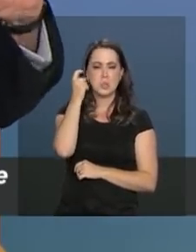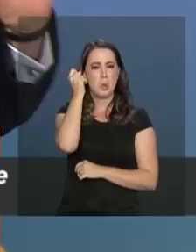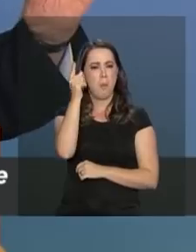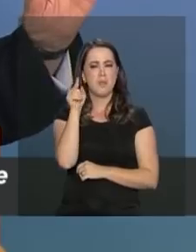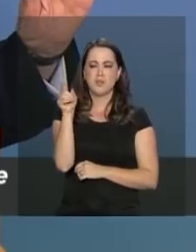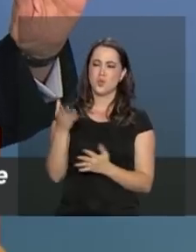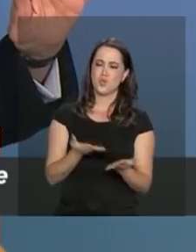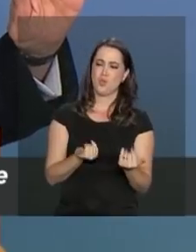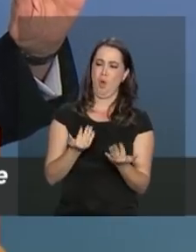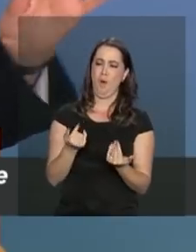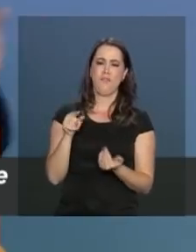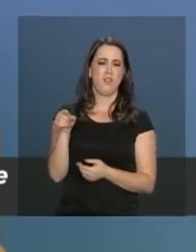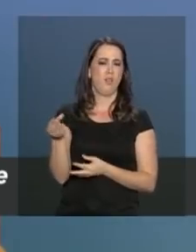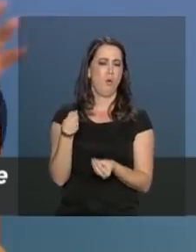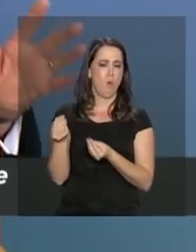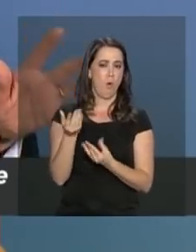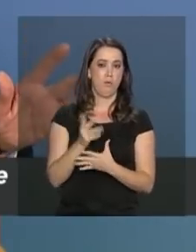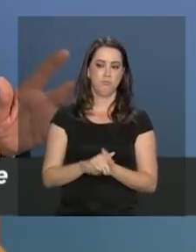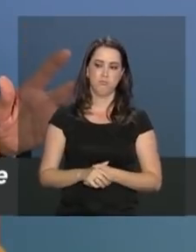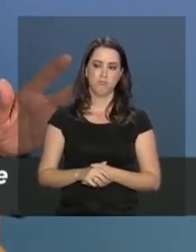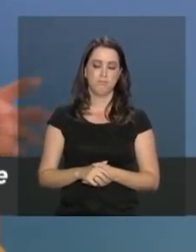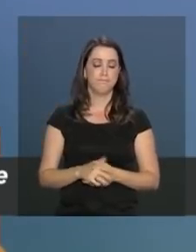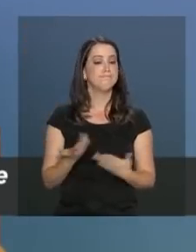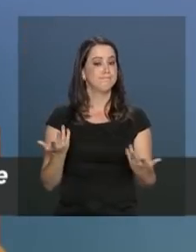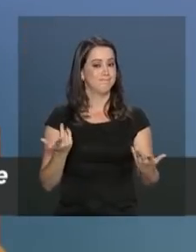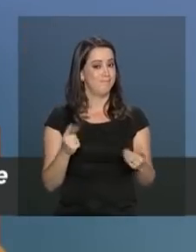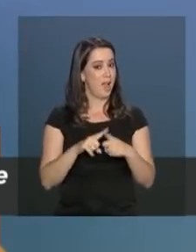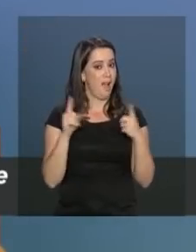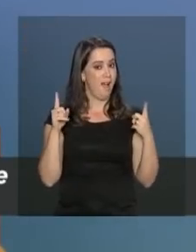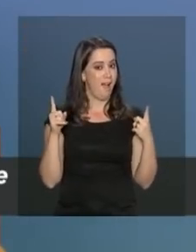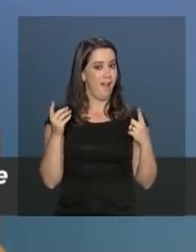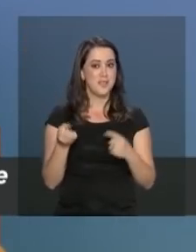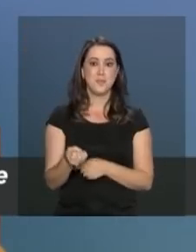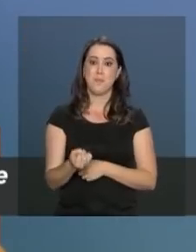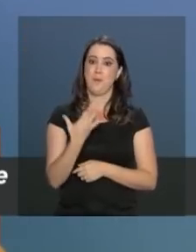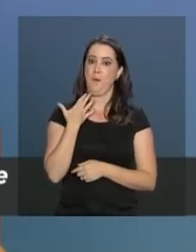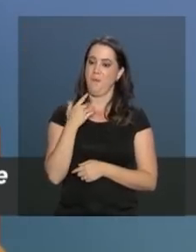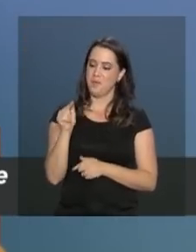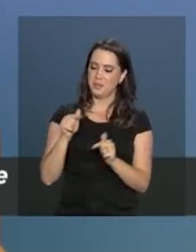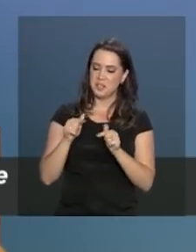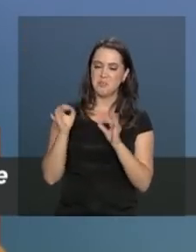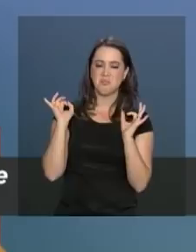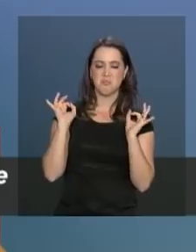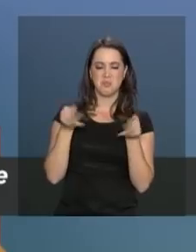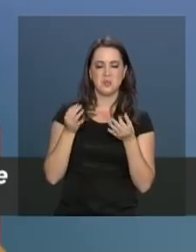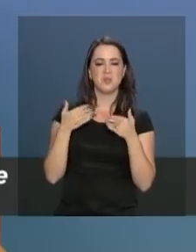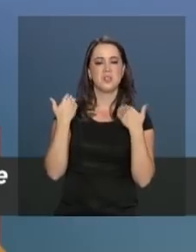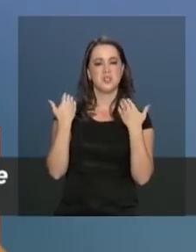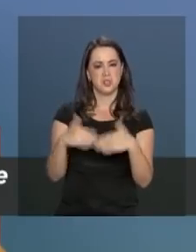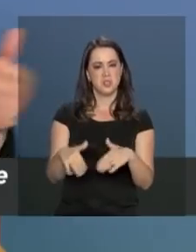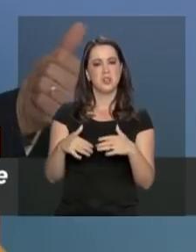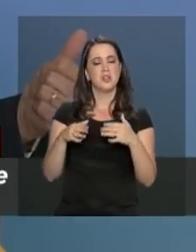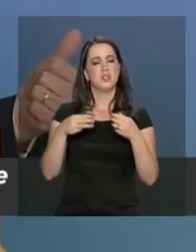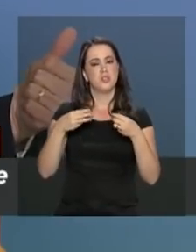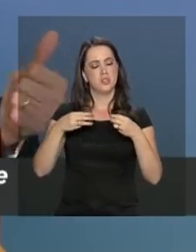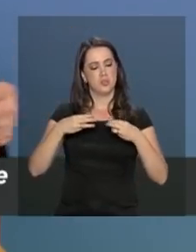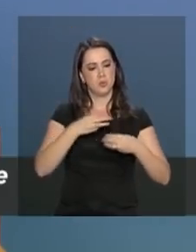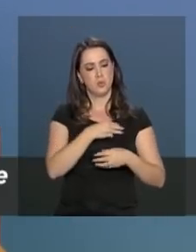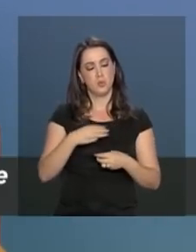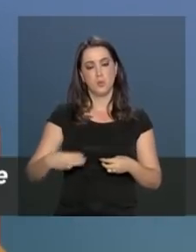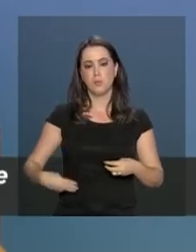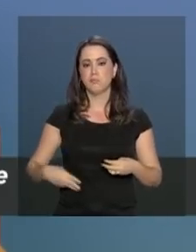o que será que vai acontecer o que aconteceu foi algo extremamente positivo na sua gestão à frente de minas e energia e moreira